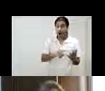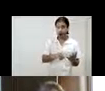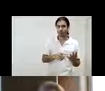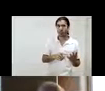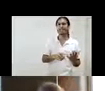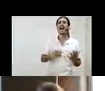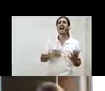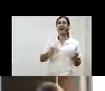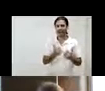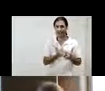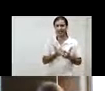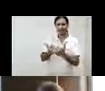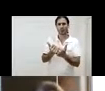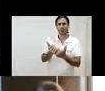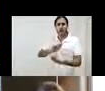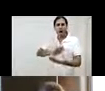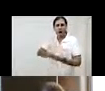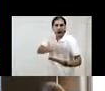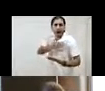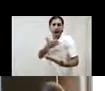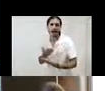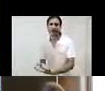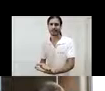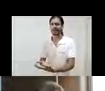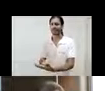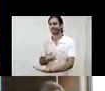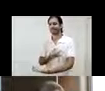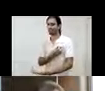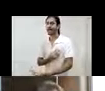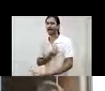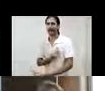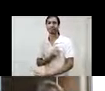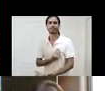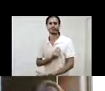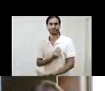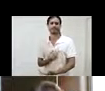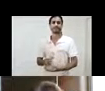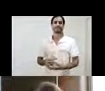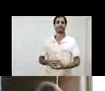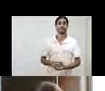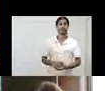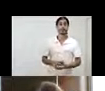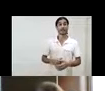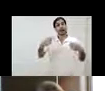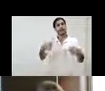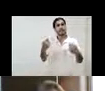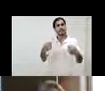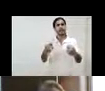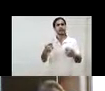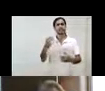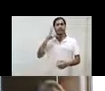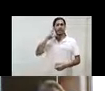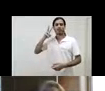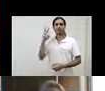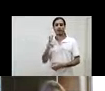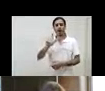diálogo com os dados. E precisamos então estabelecer uma outra qualidade, inaugurar uma